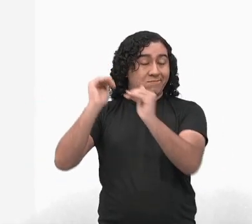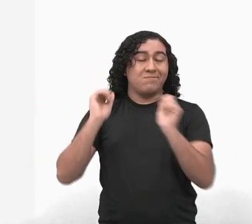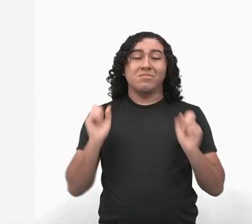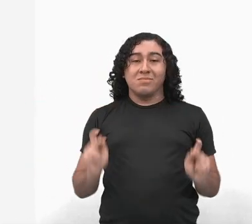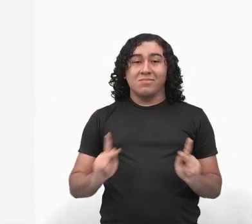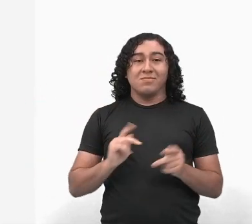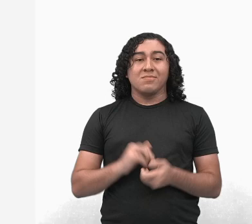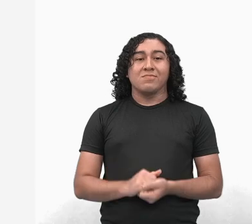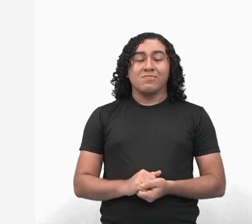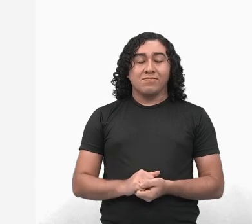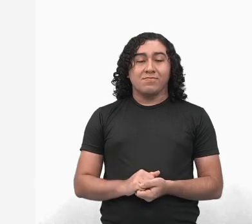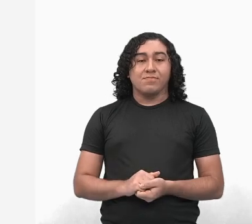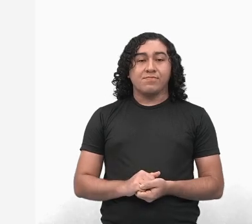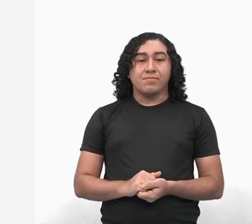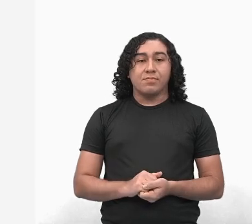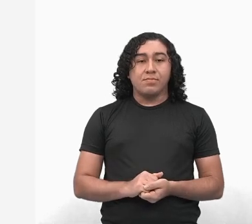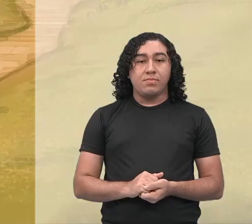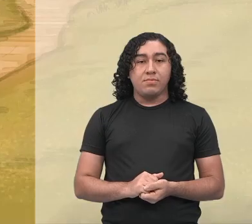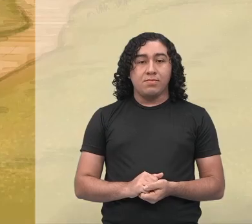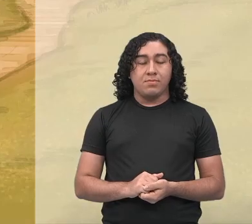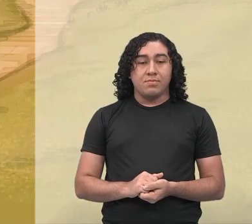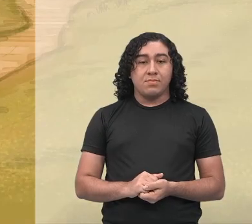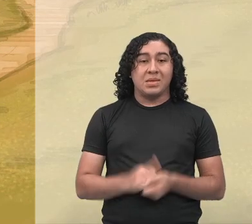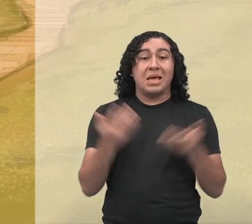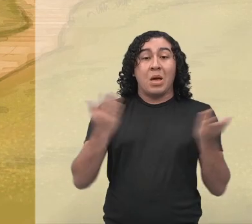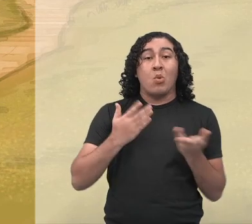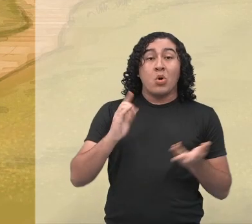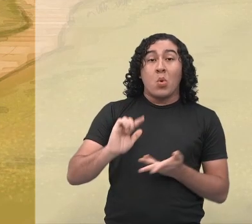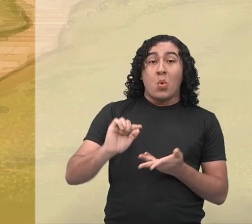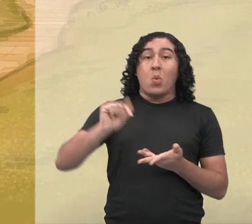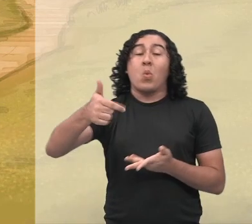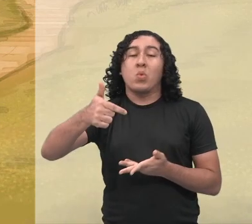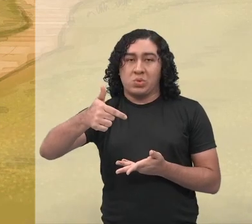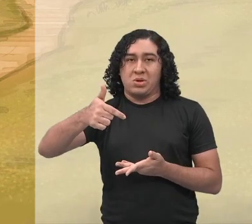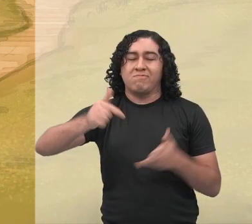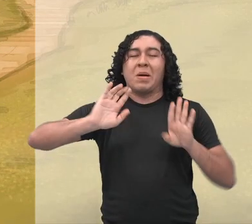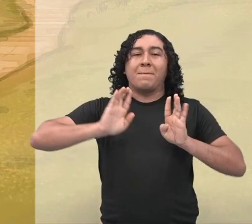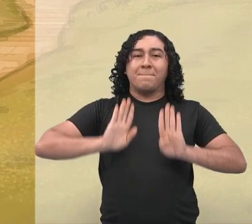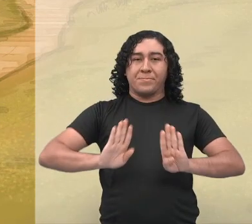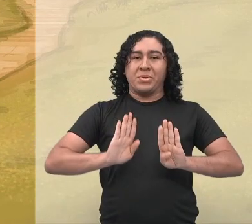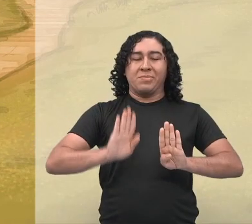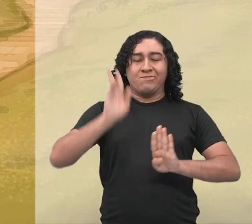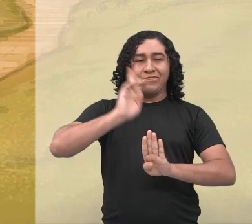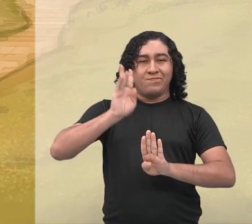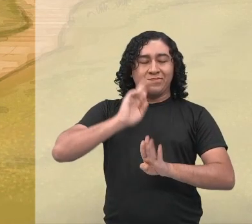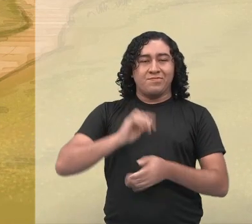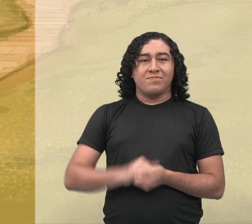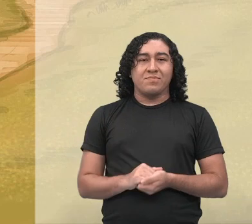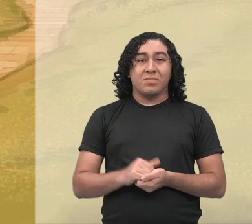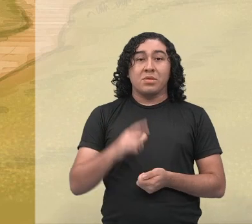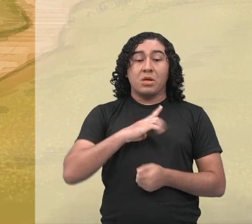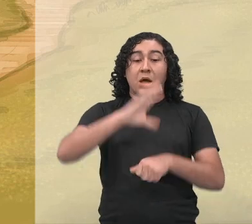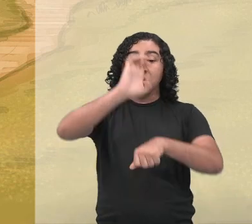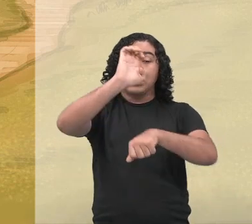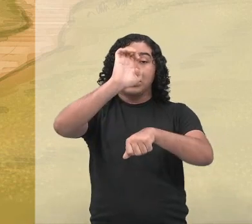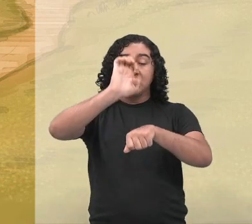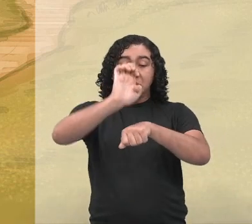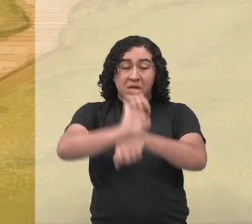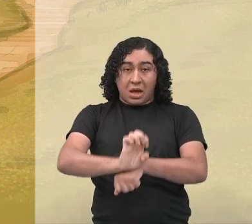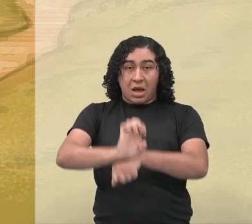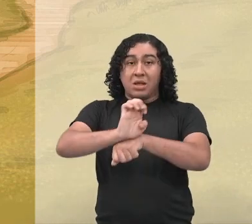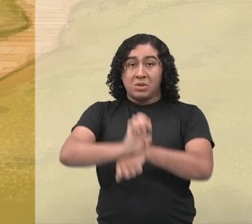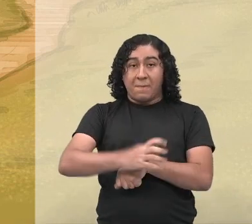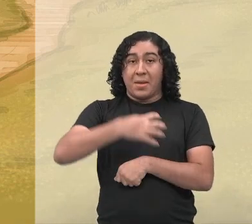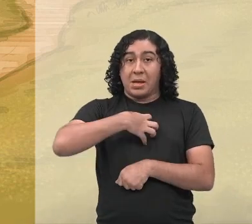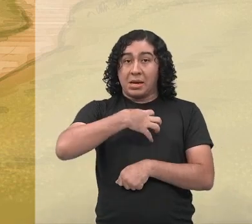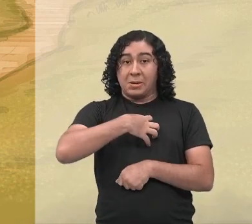galera? Agora mais uma revolta que vou trazer para vocês, mas antes disso, vou me remeter ali à Bahia, a Praça da